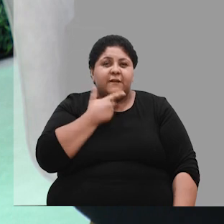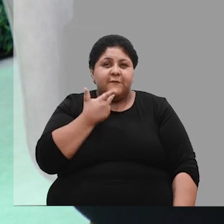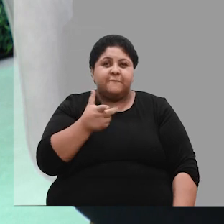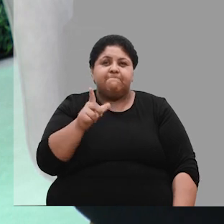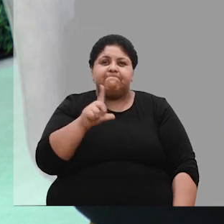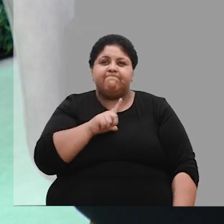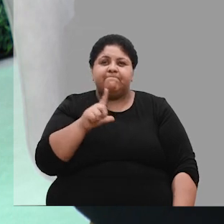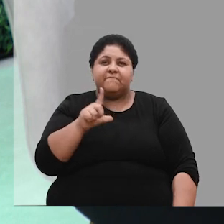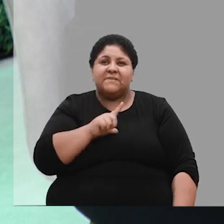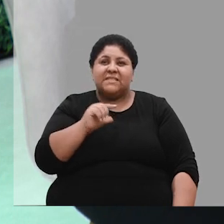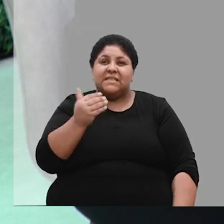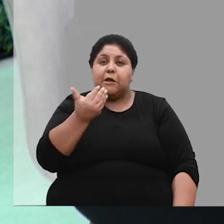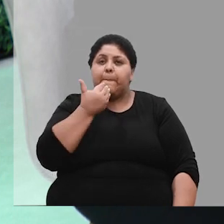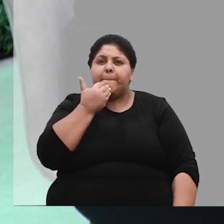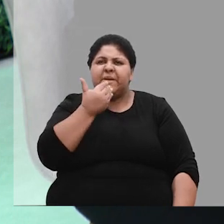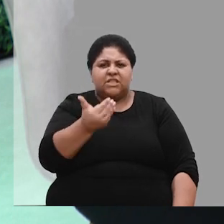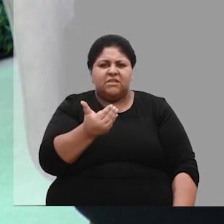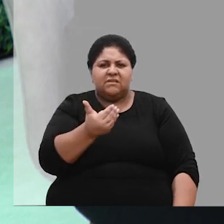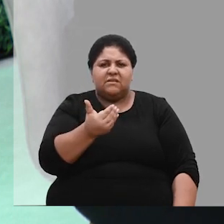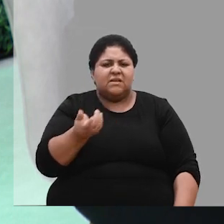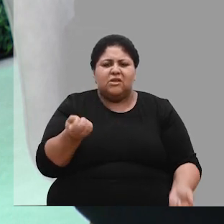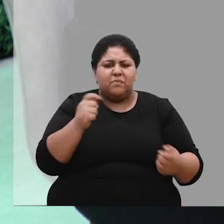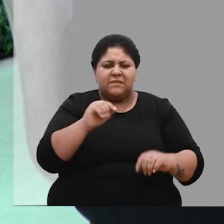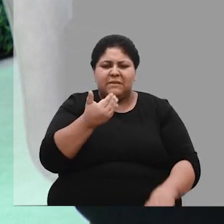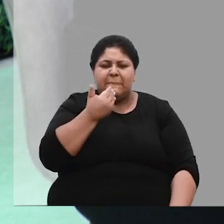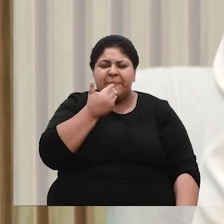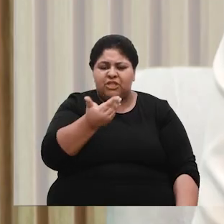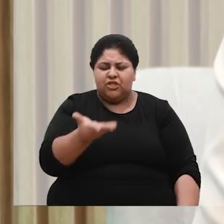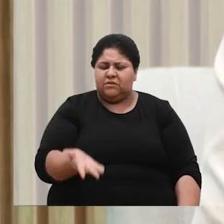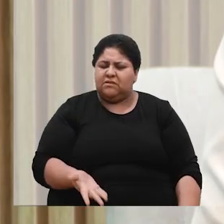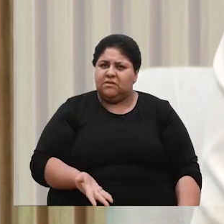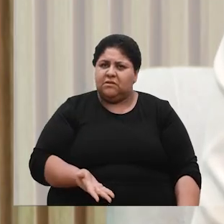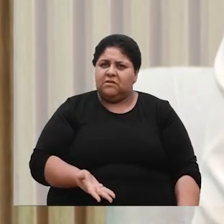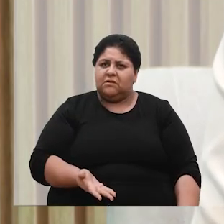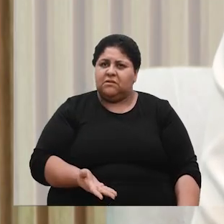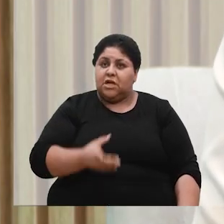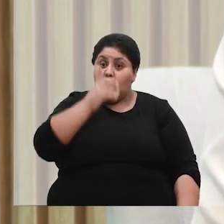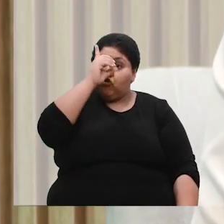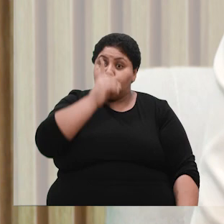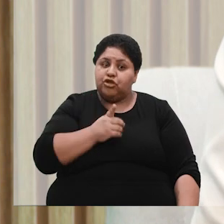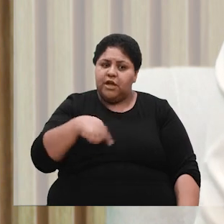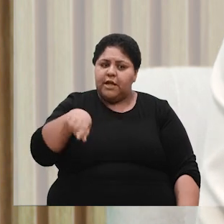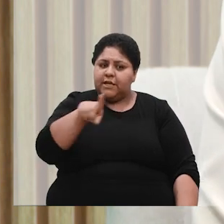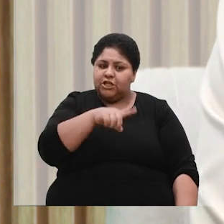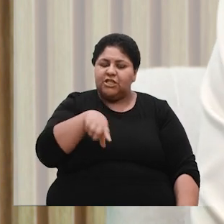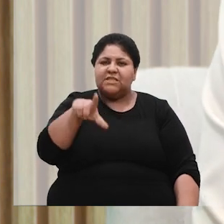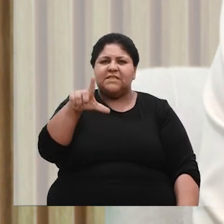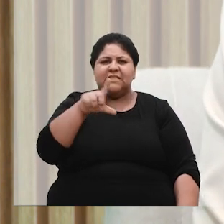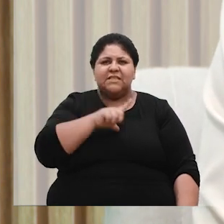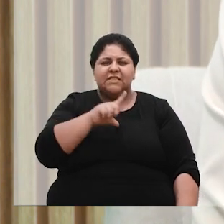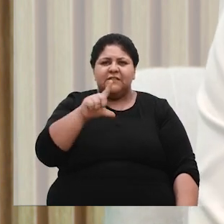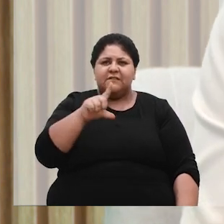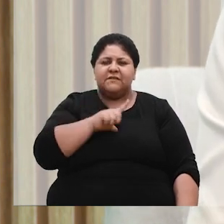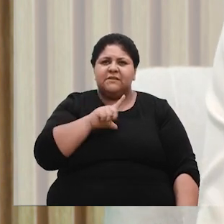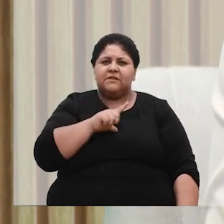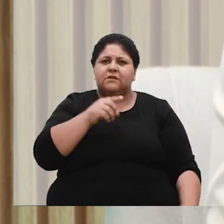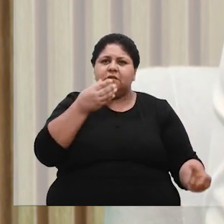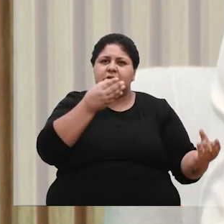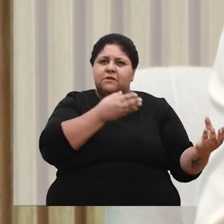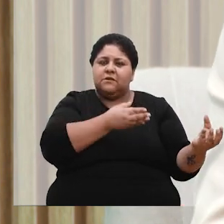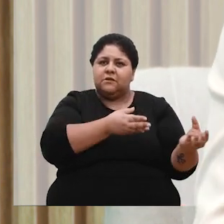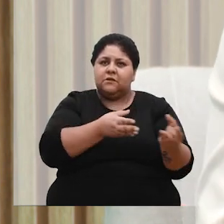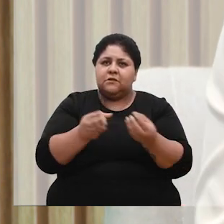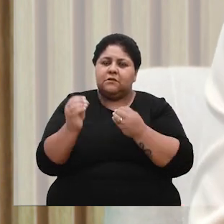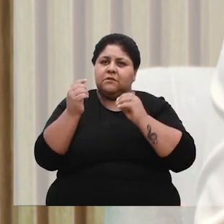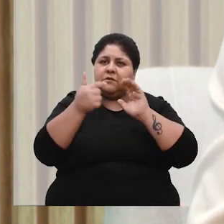Luana falando sobre ela tem receio de pedir. Ela não precisa pedir, né? É um direito, né? E a gente ainda